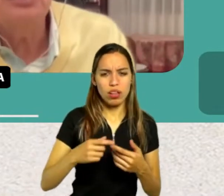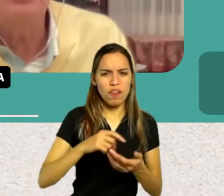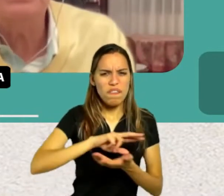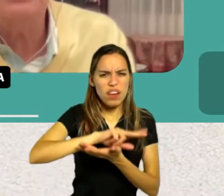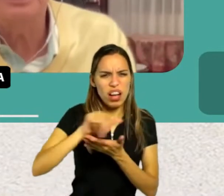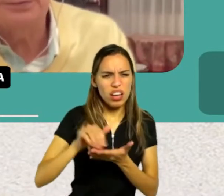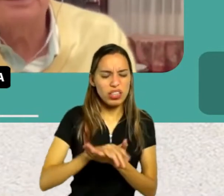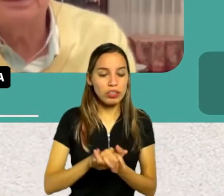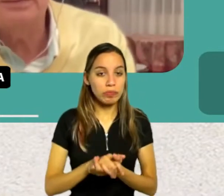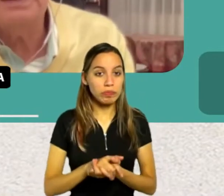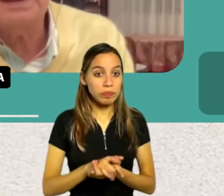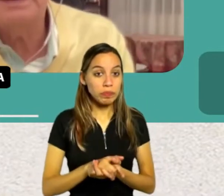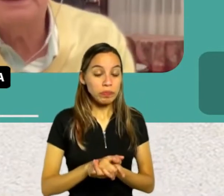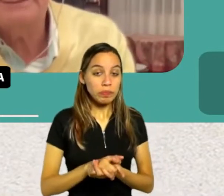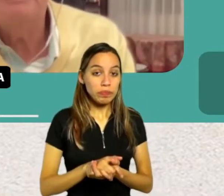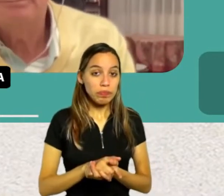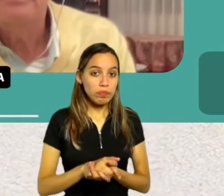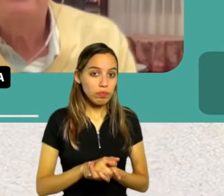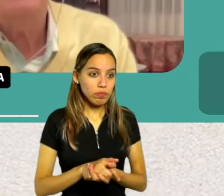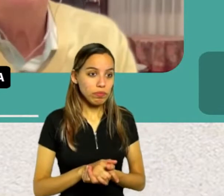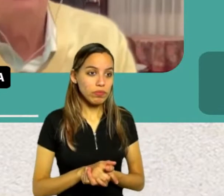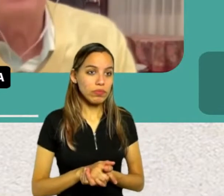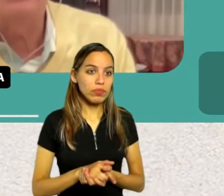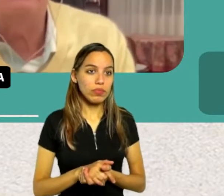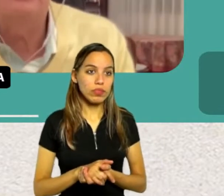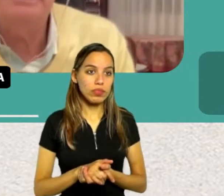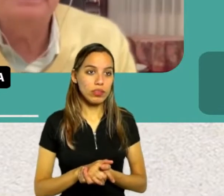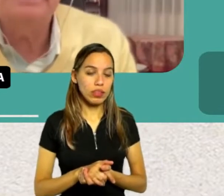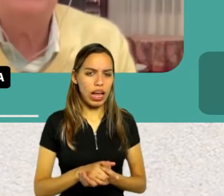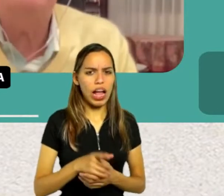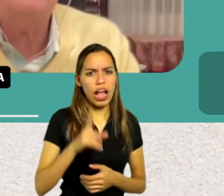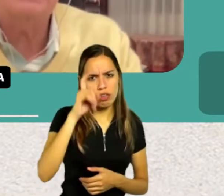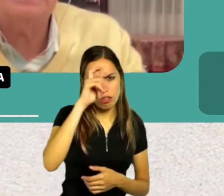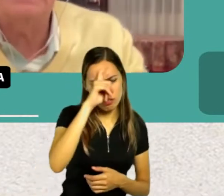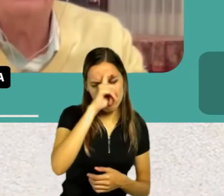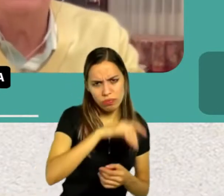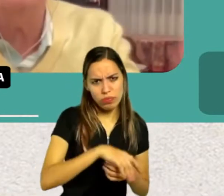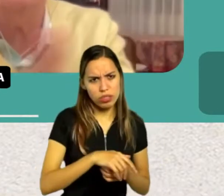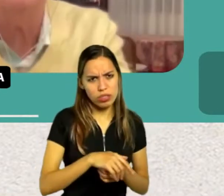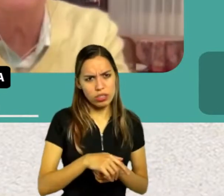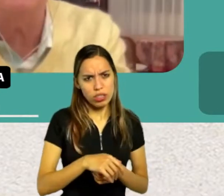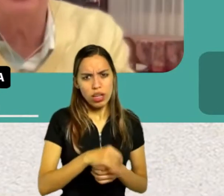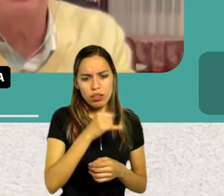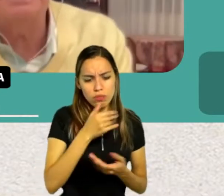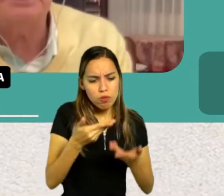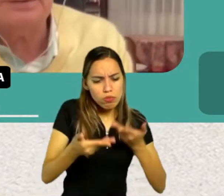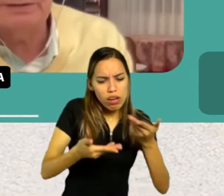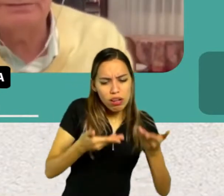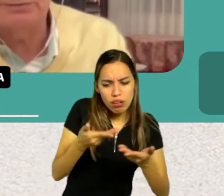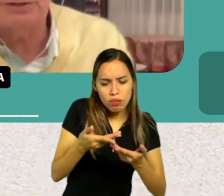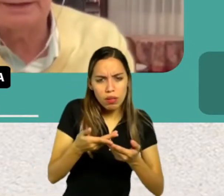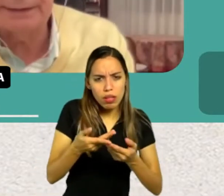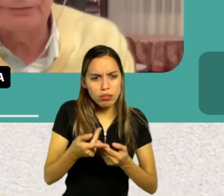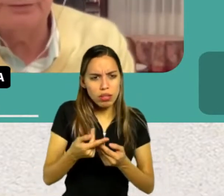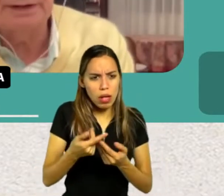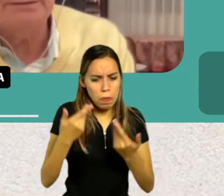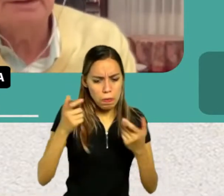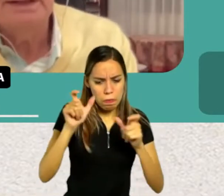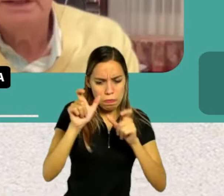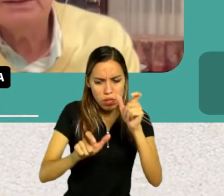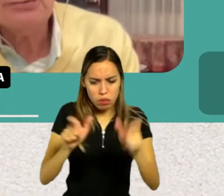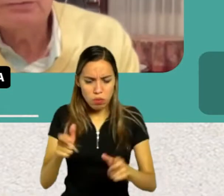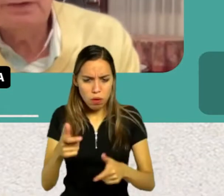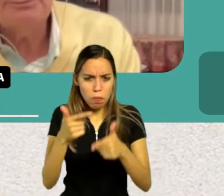muito duras do ponto de vista moral, não é? De quem você trata, que tipos de problema nós devemos tratar ou